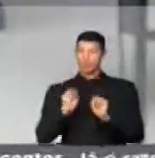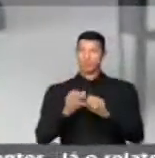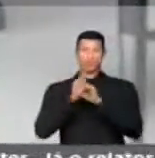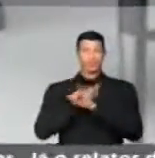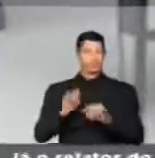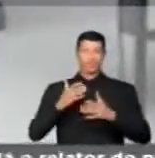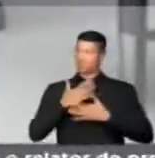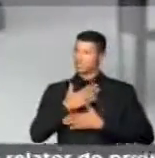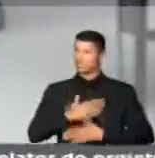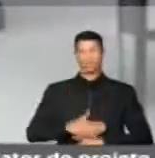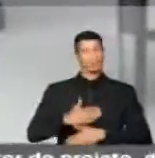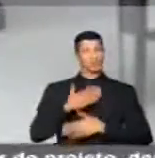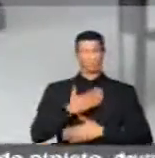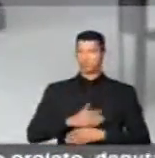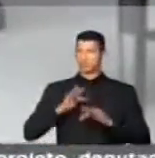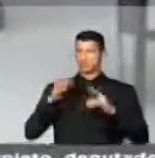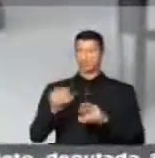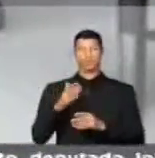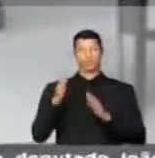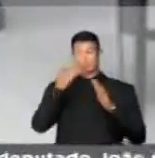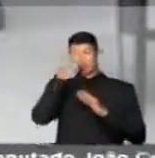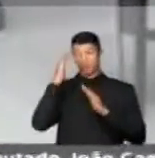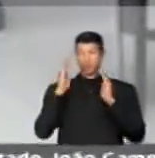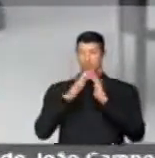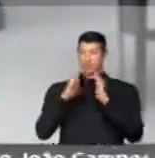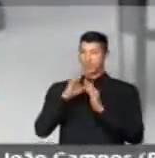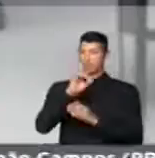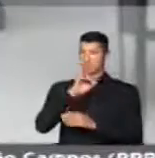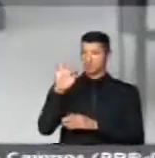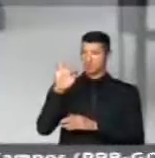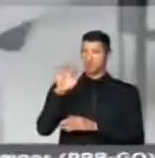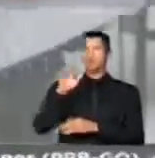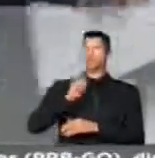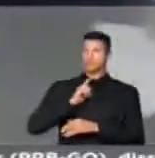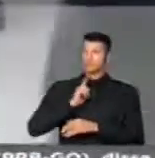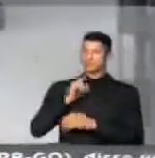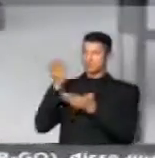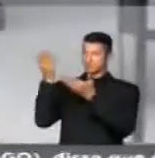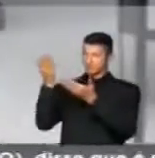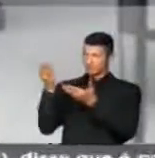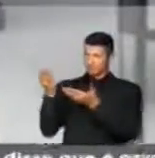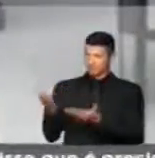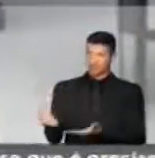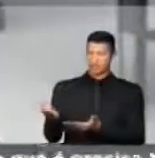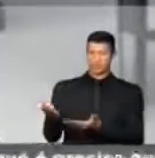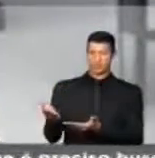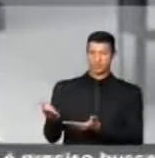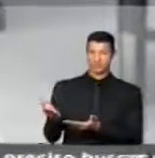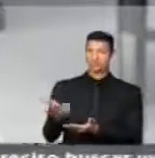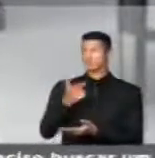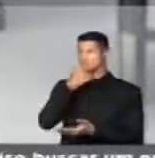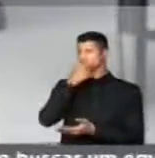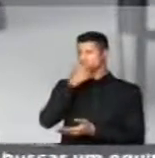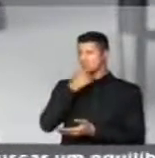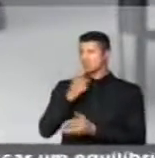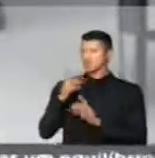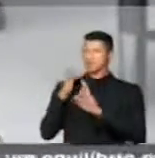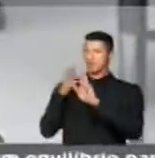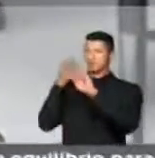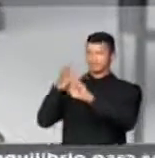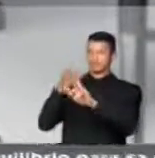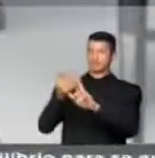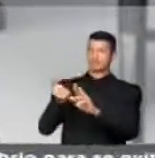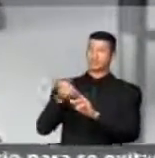com toda tranquilidade, os moradores do Distrito Federal têm em Vossa Excelência um grande